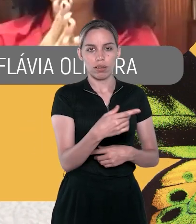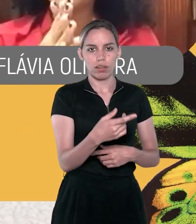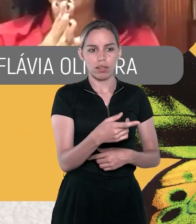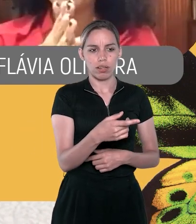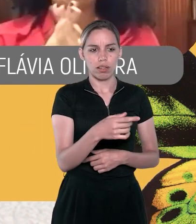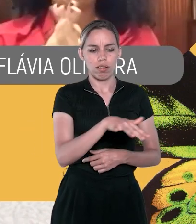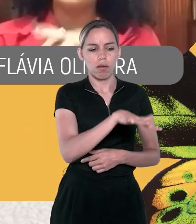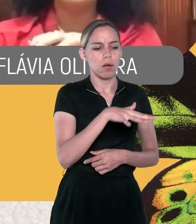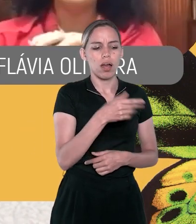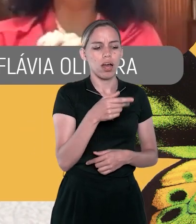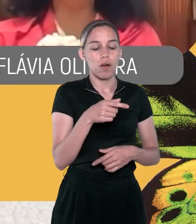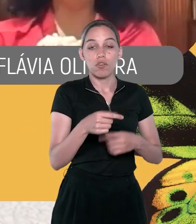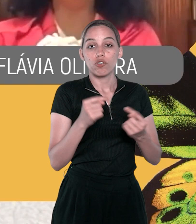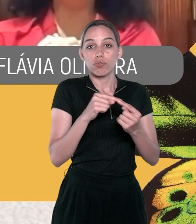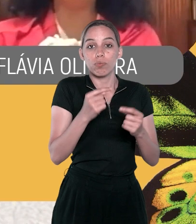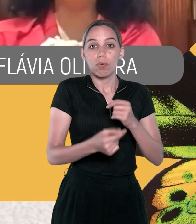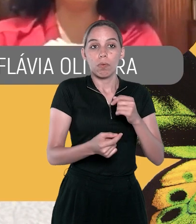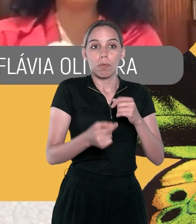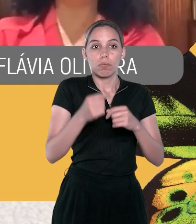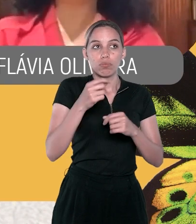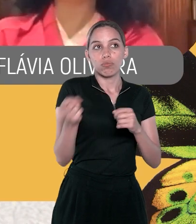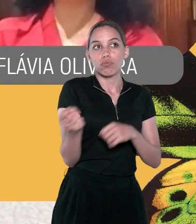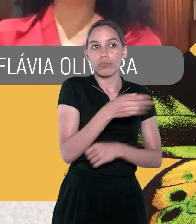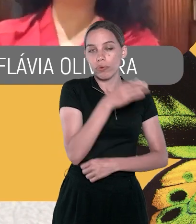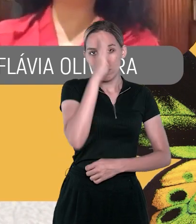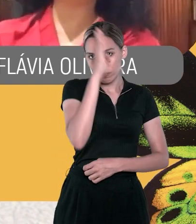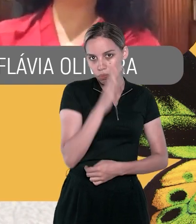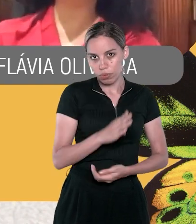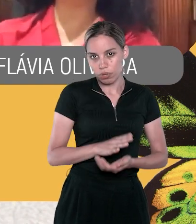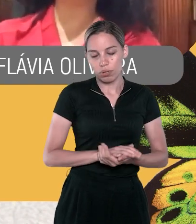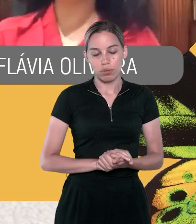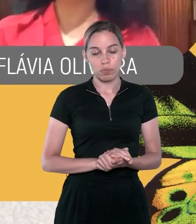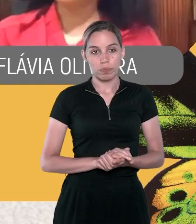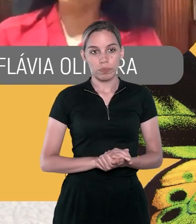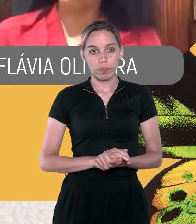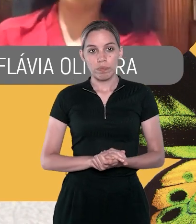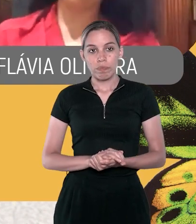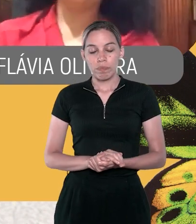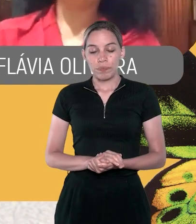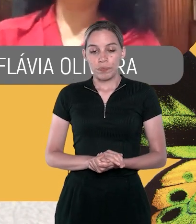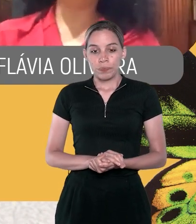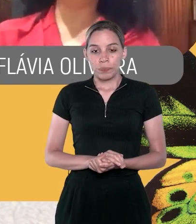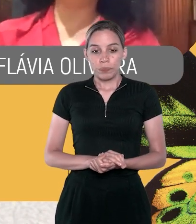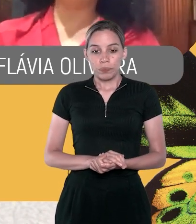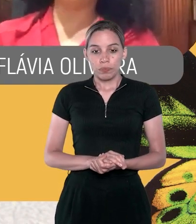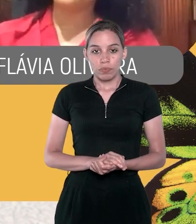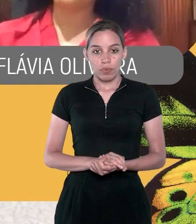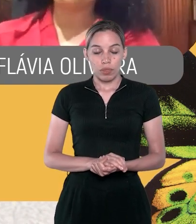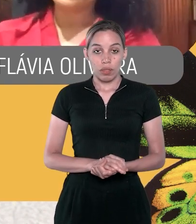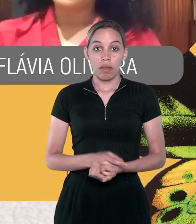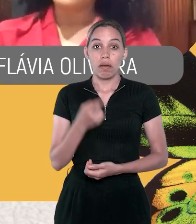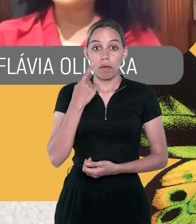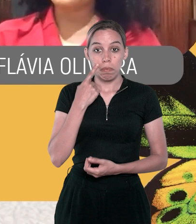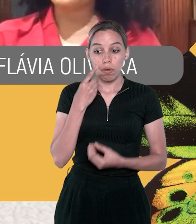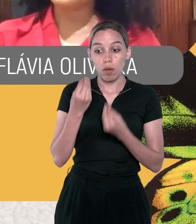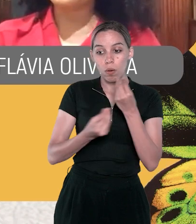sendo moldado. E é muito curioso como nos relatos de Debré